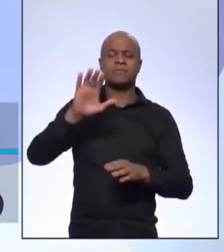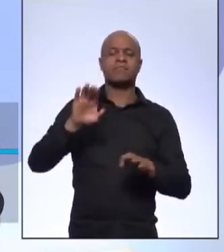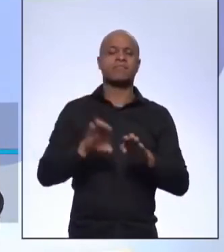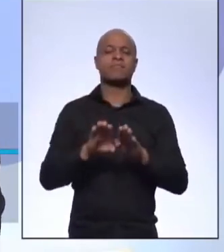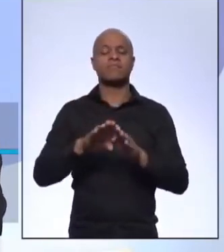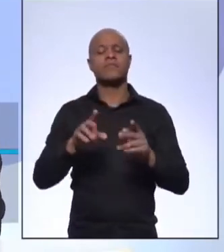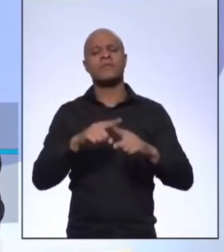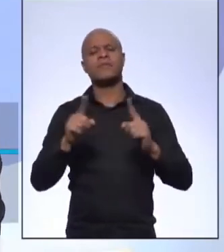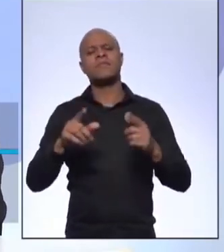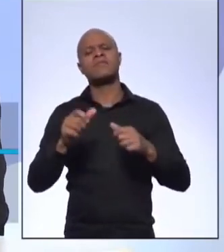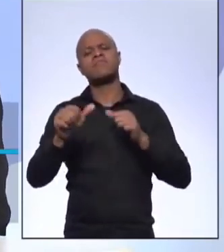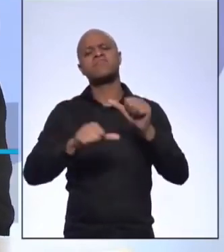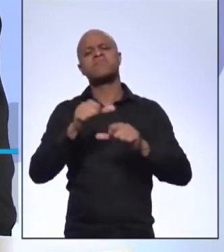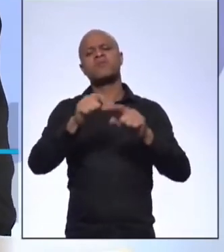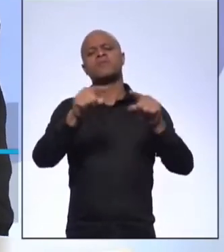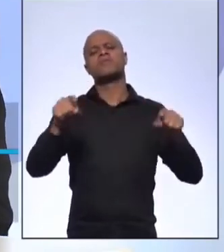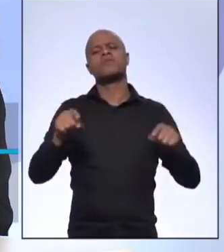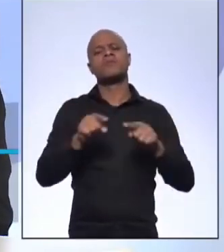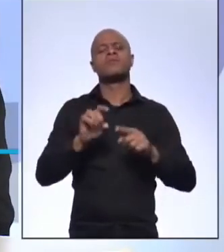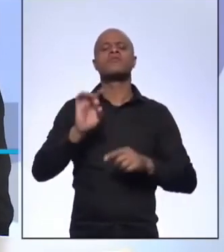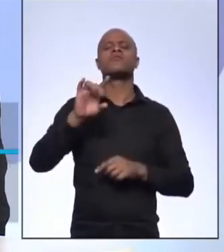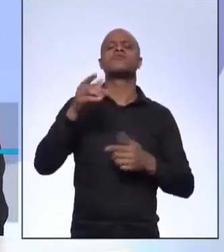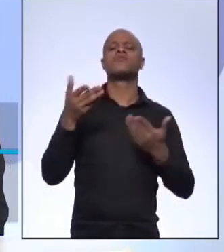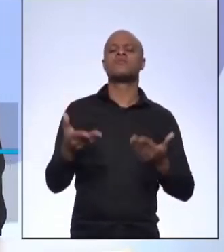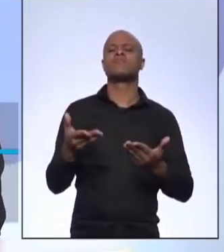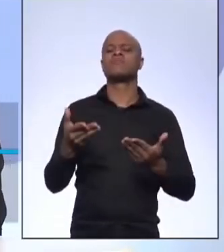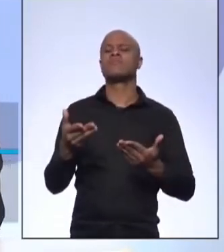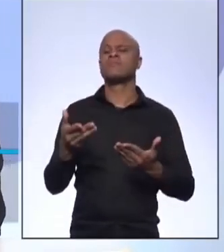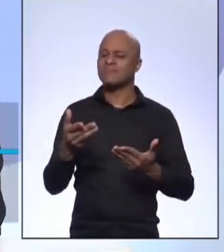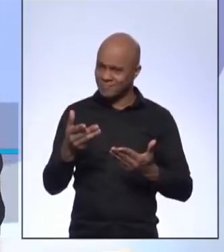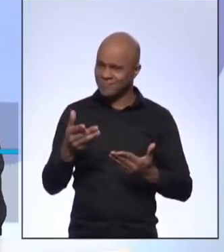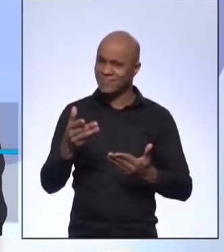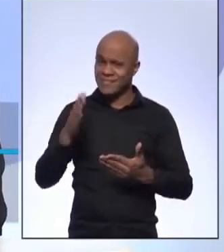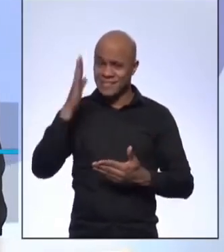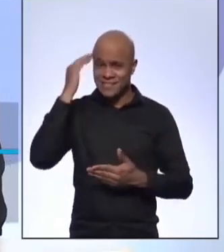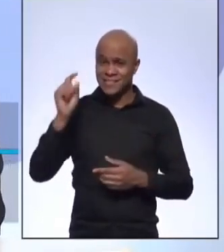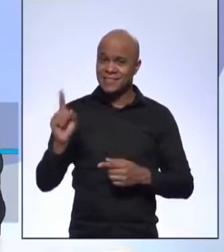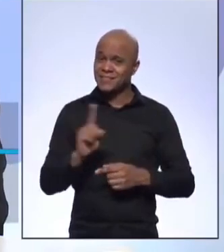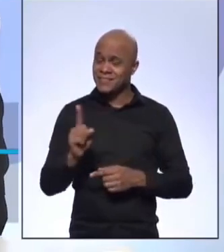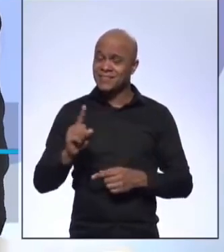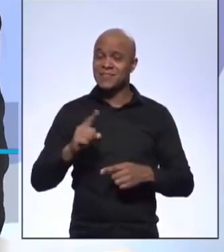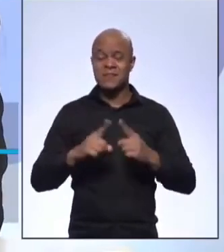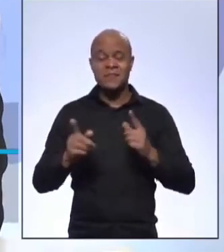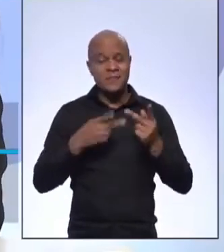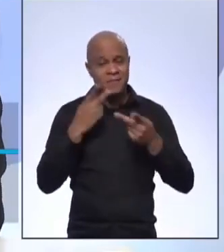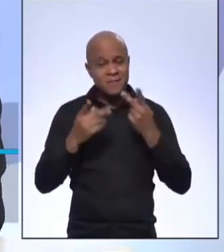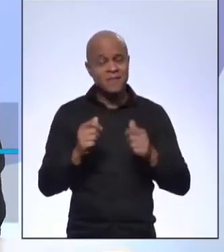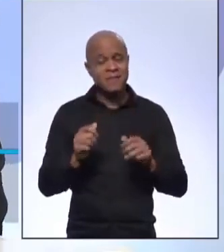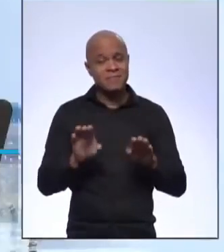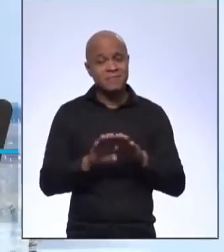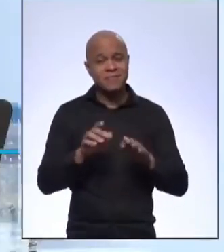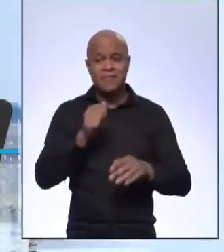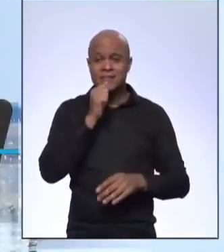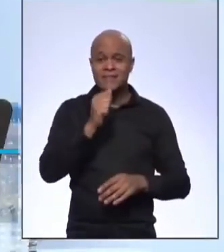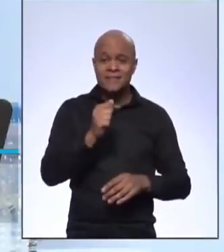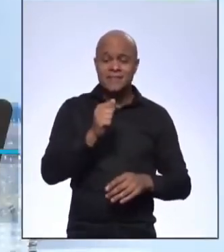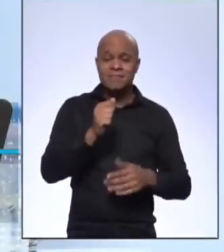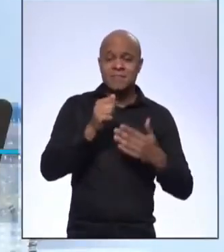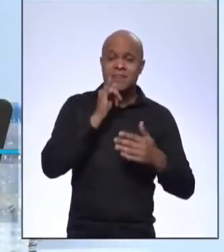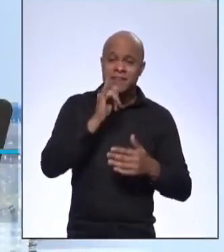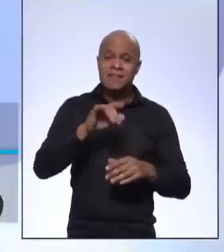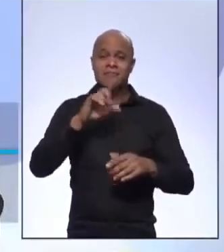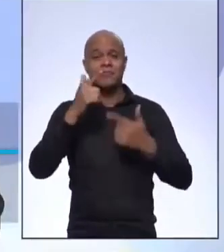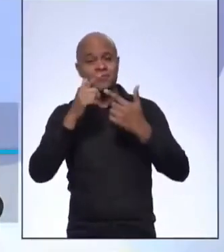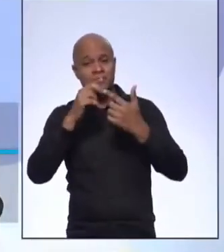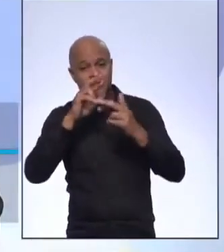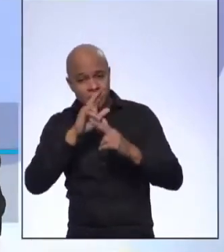territoriais só aconteceram nesses 3 continentes? A gente já sabe que não, inclusive nós demos até exemplos aqui, né, professora, de transformações que